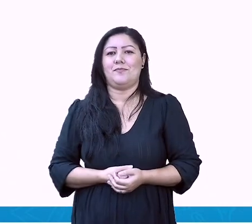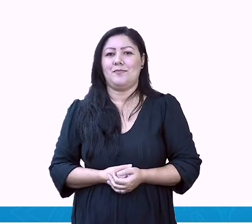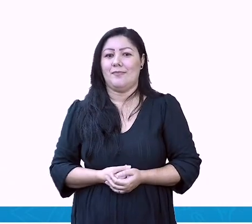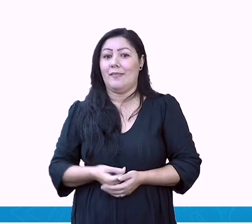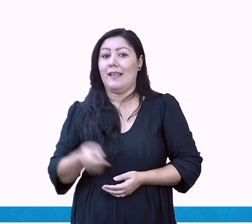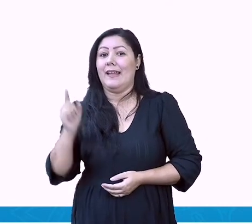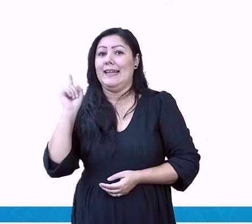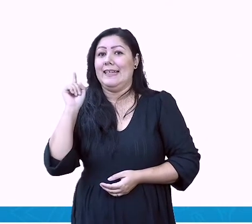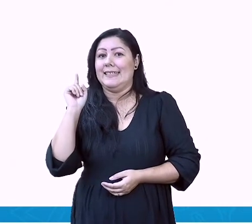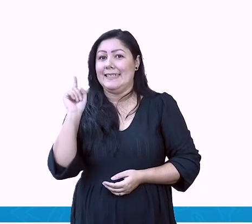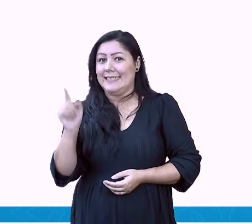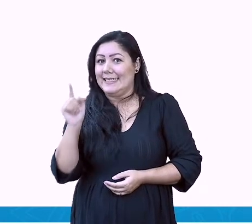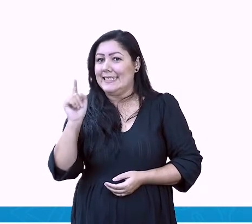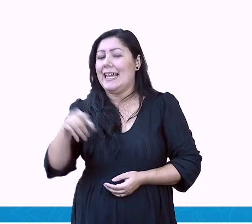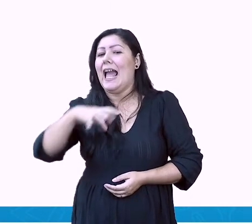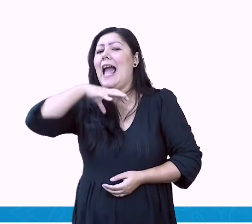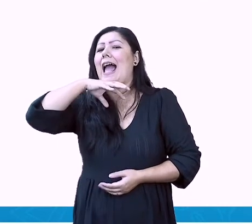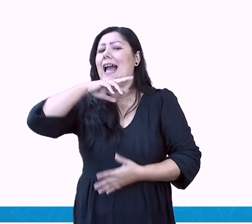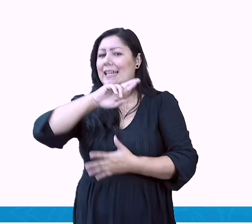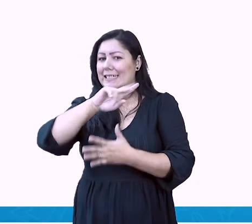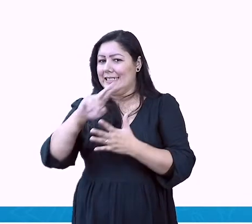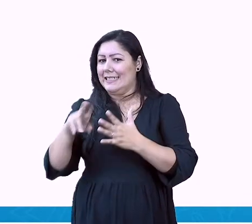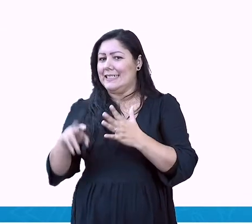é uma área selvagem.